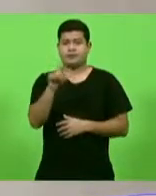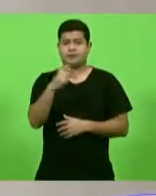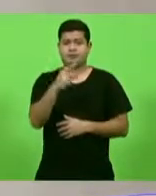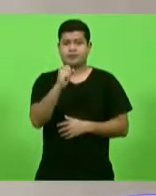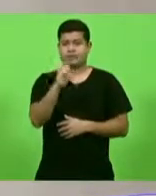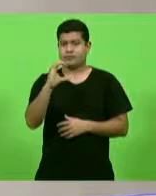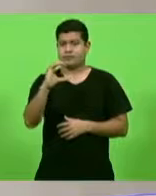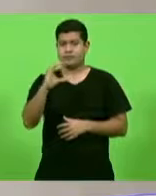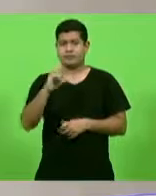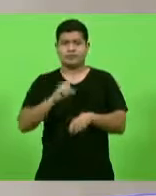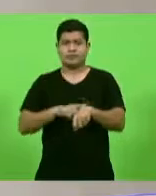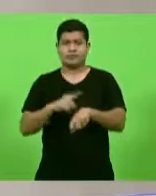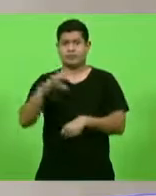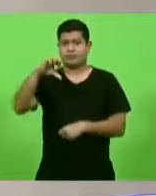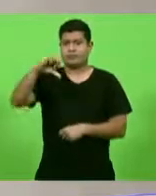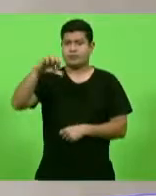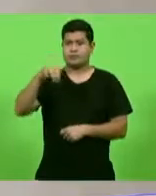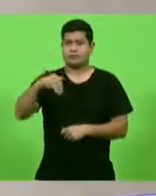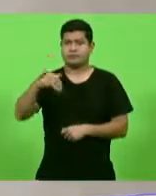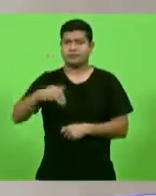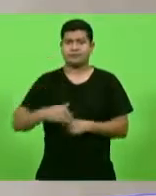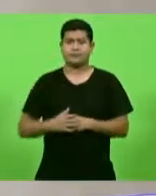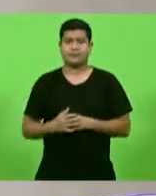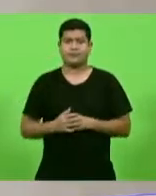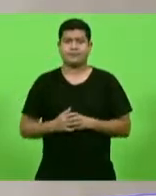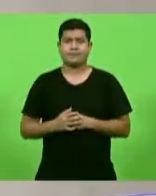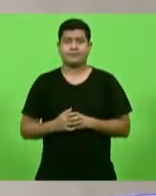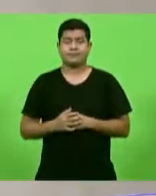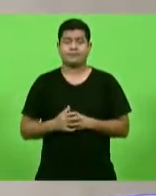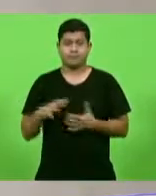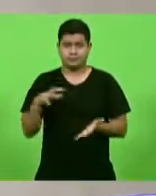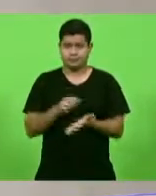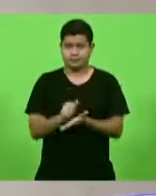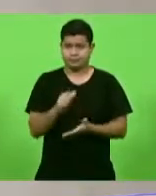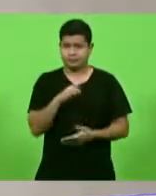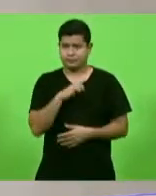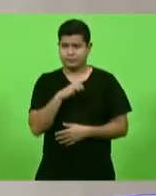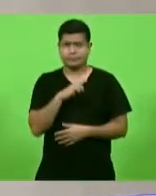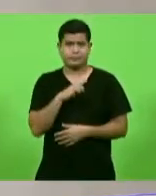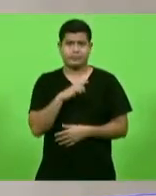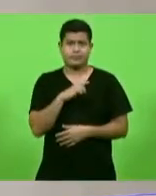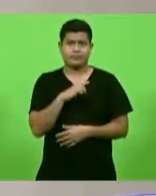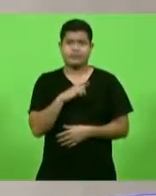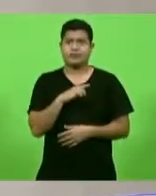por nove minutos. Alguém fará o uso da palavra?